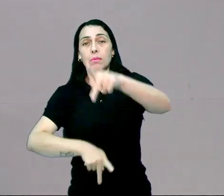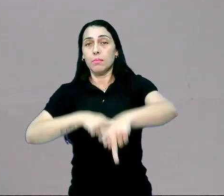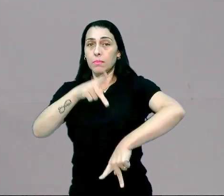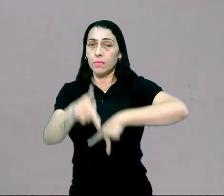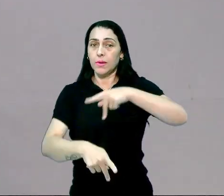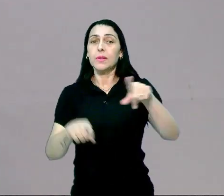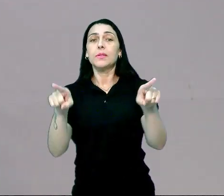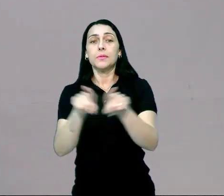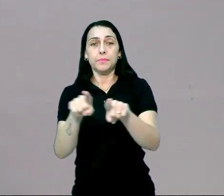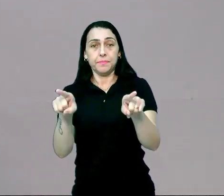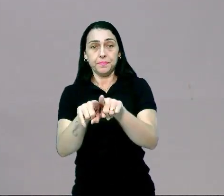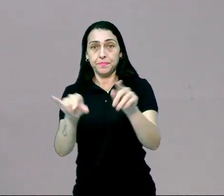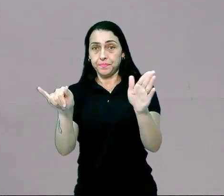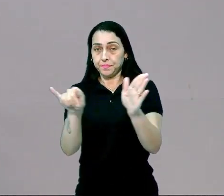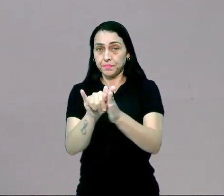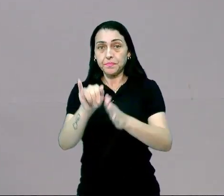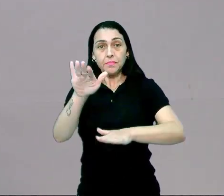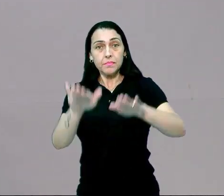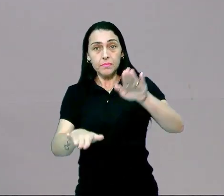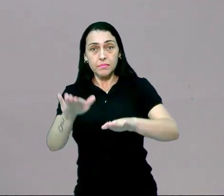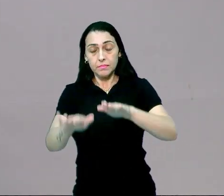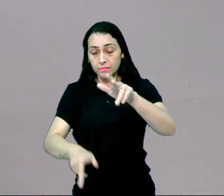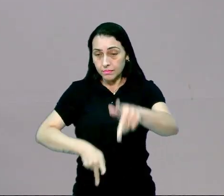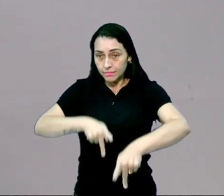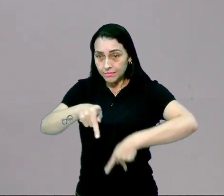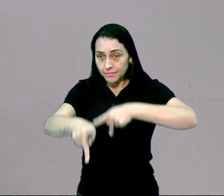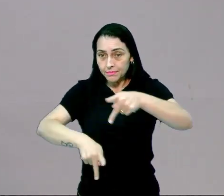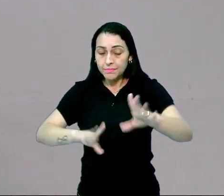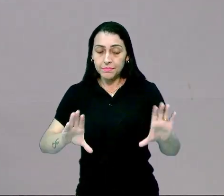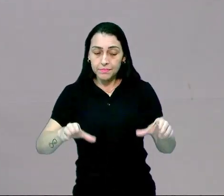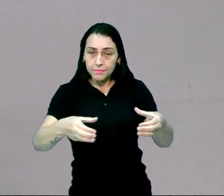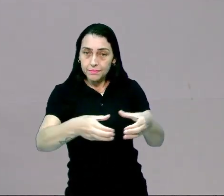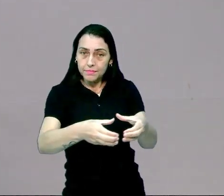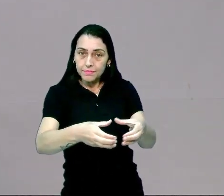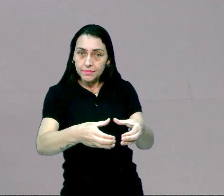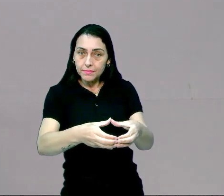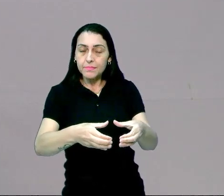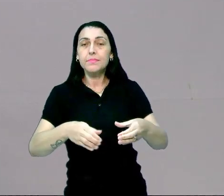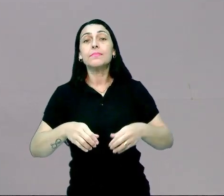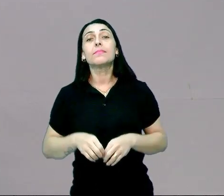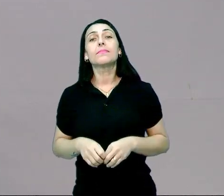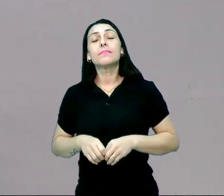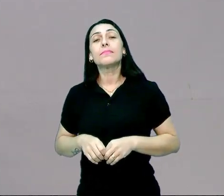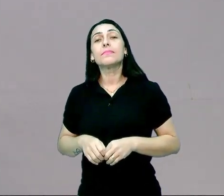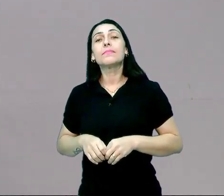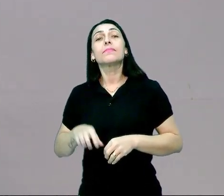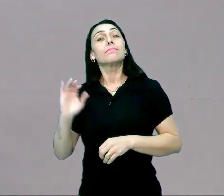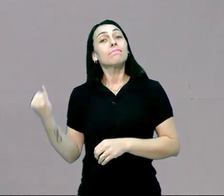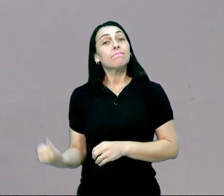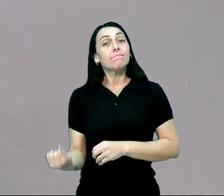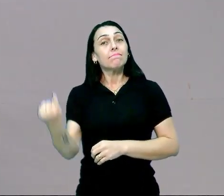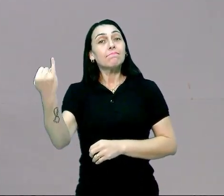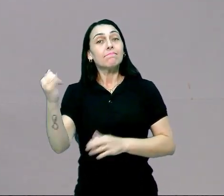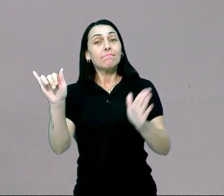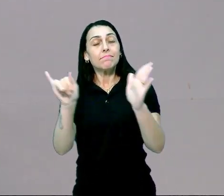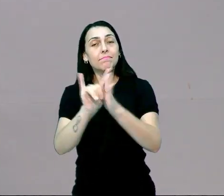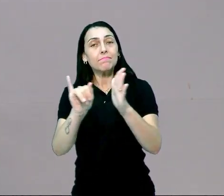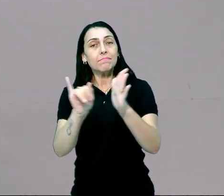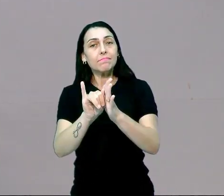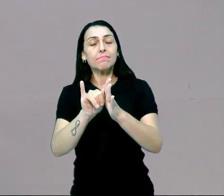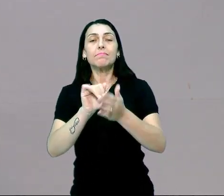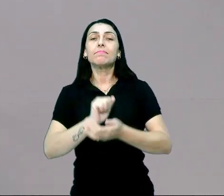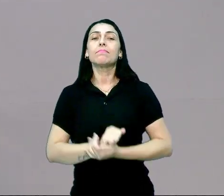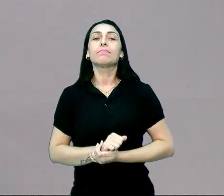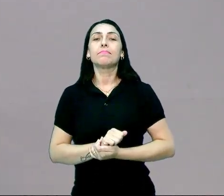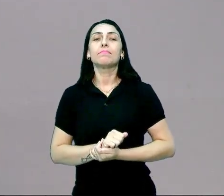esse aspecto da identidade de determinada cultura e de determinada comunidade, que isso vai ser um fator identificatório,